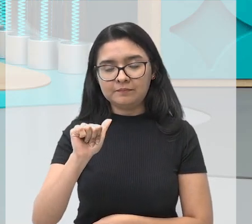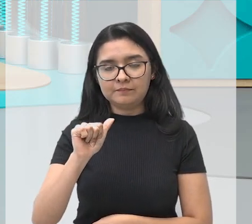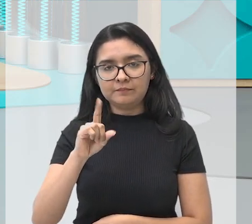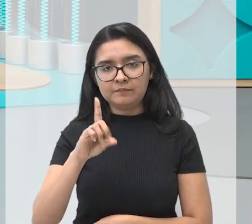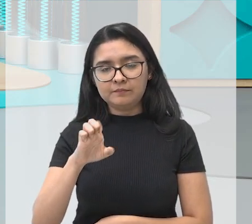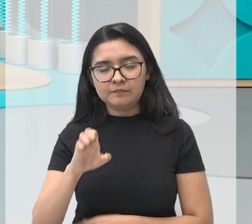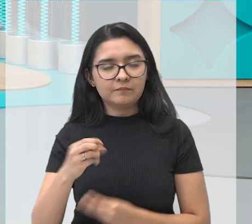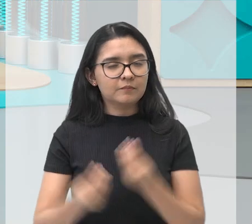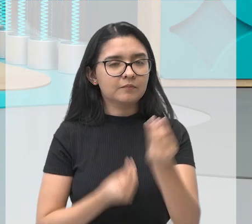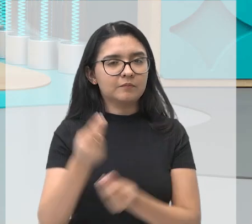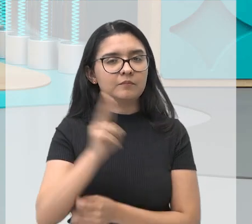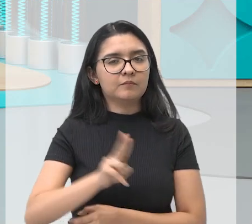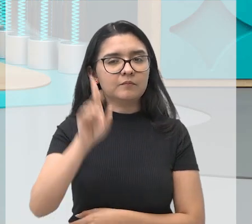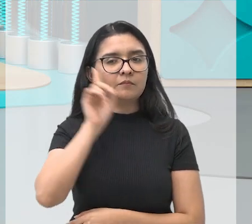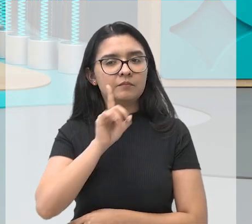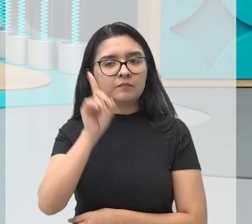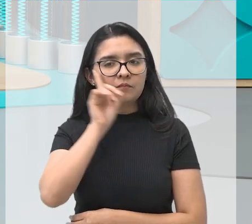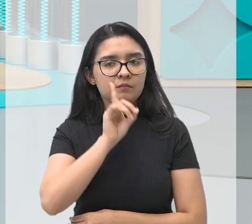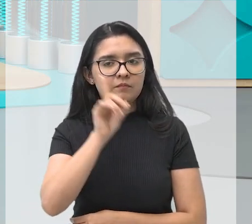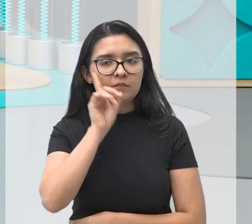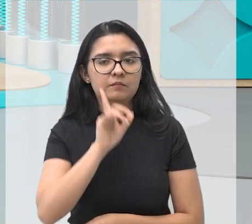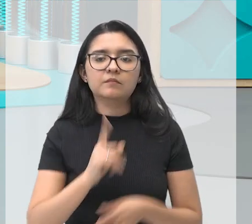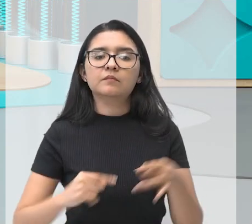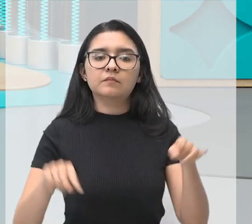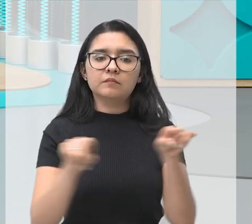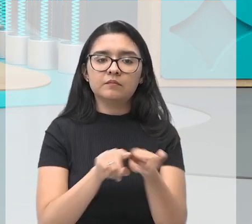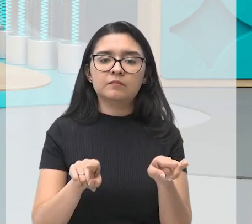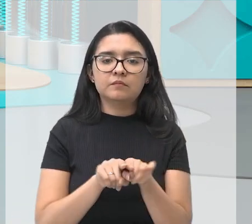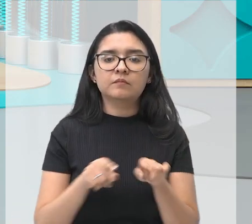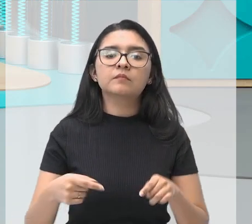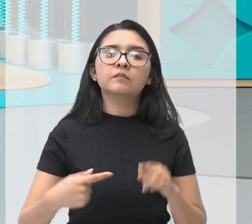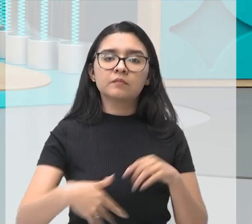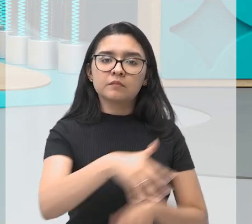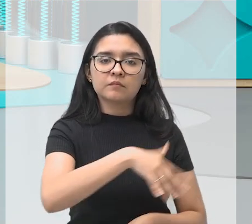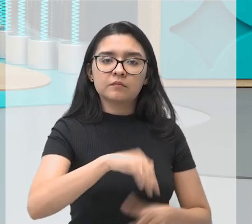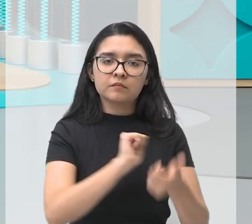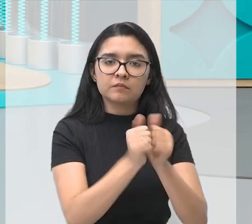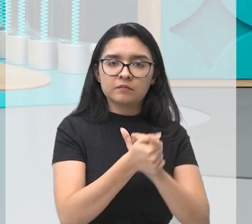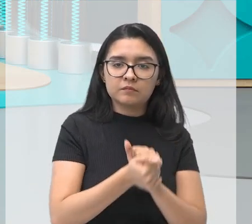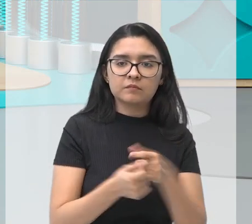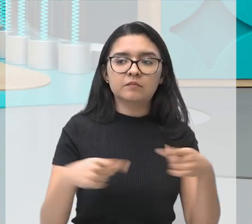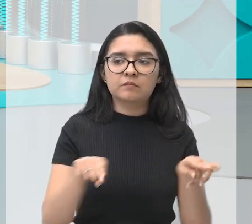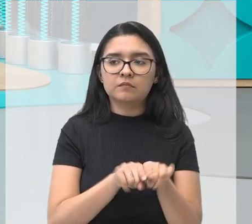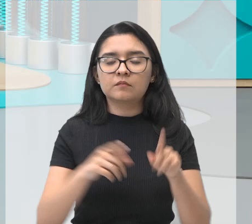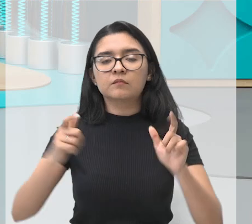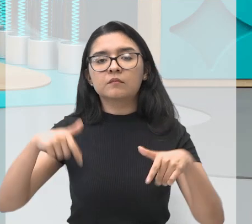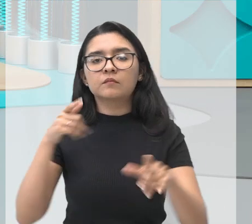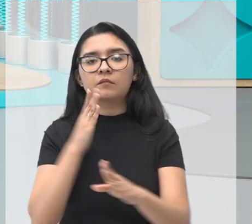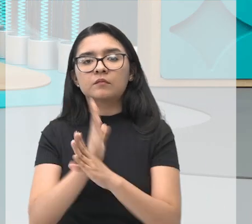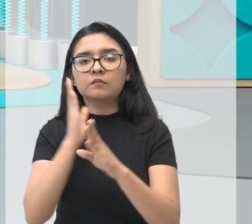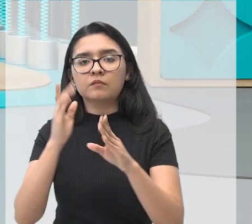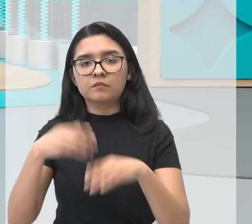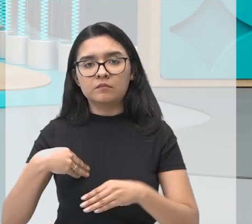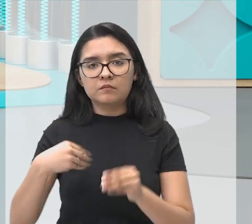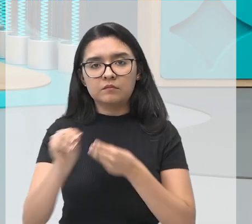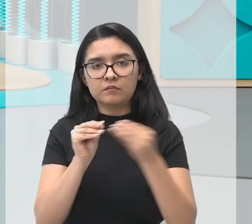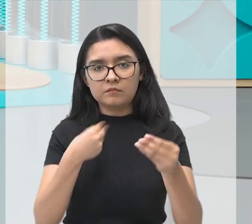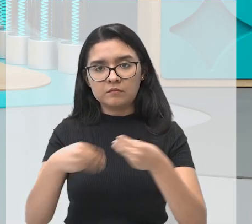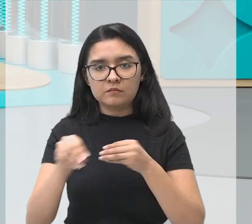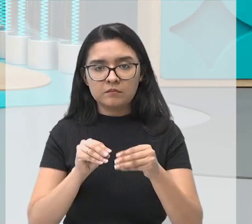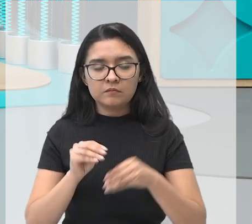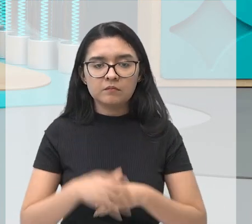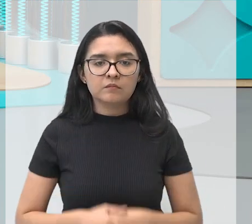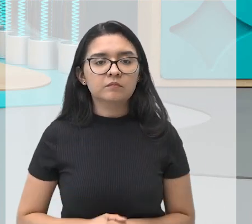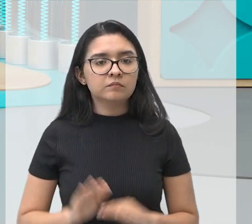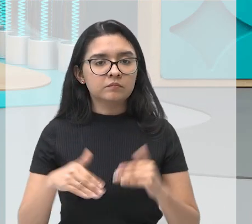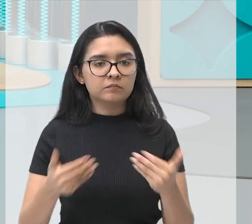que eu utilizo ela no meu dia a dia, nas modalidades esportivas, onde eu encontro a flexibilidade. Olha só,